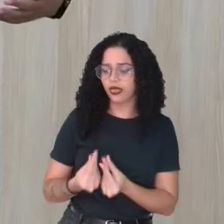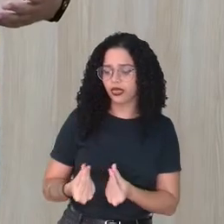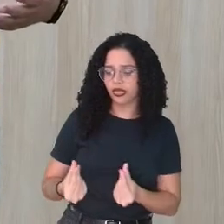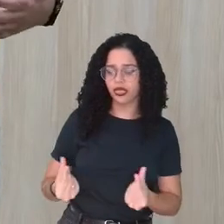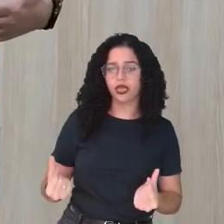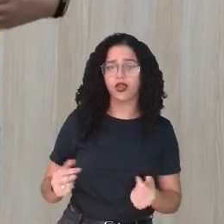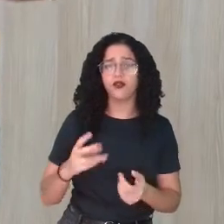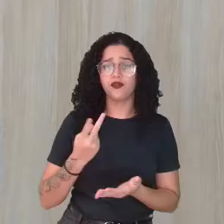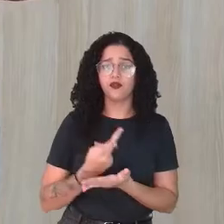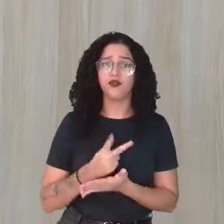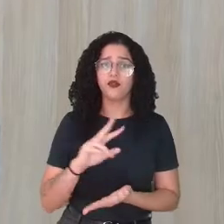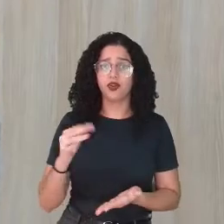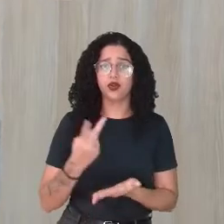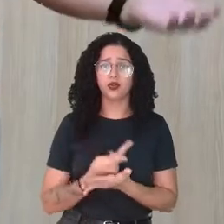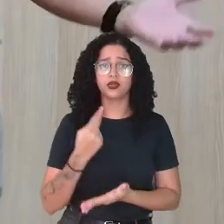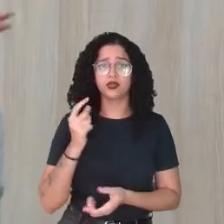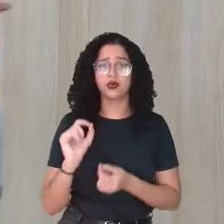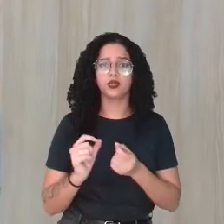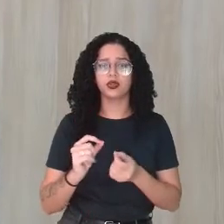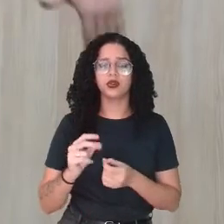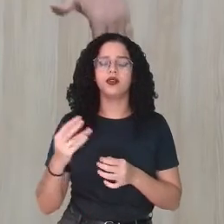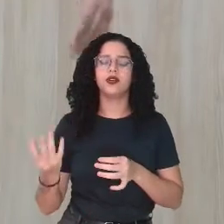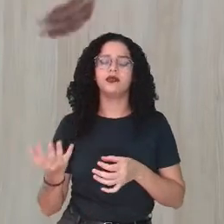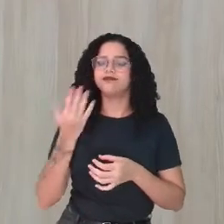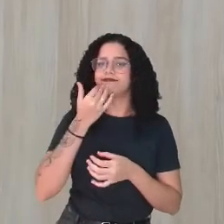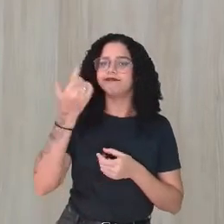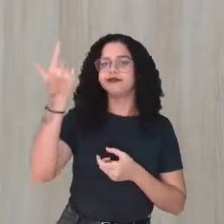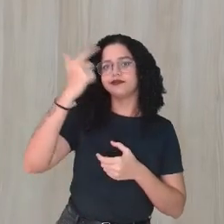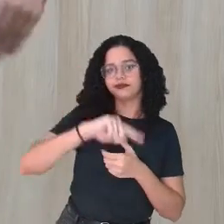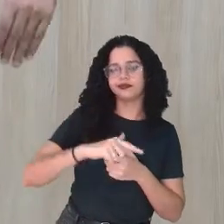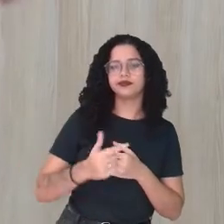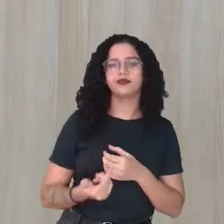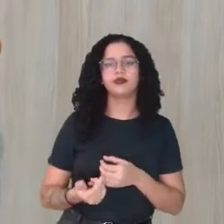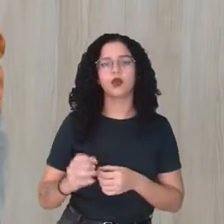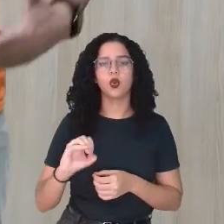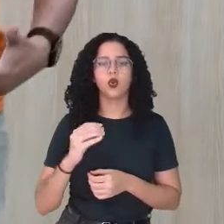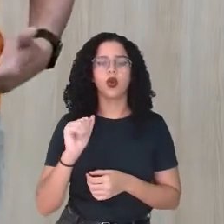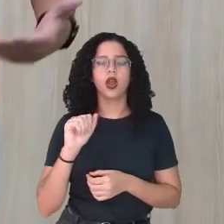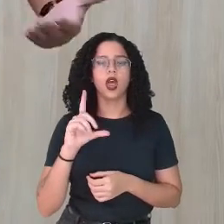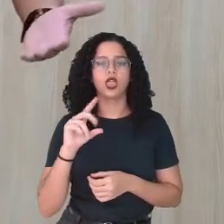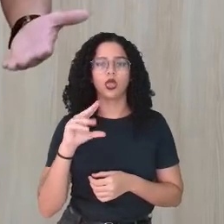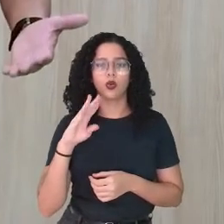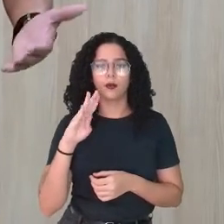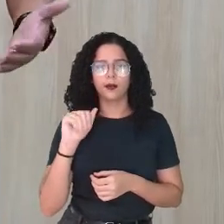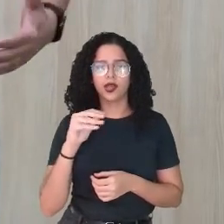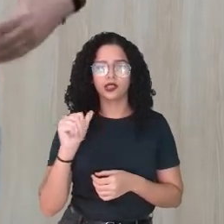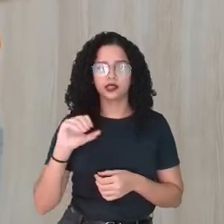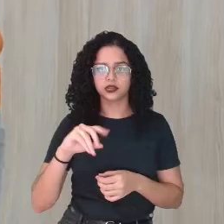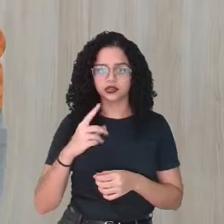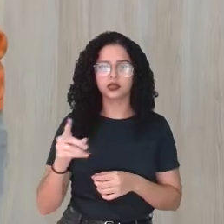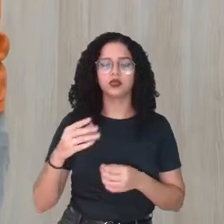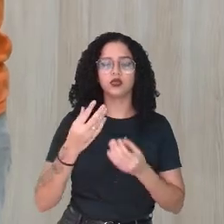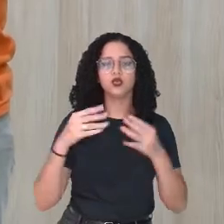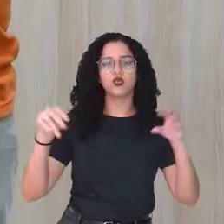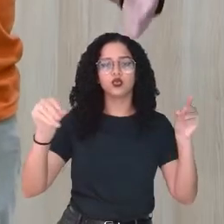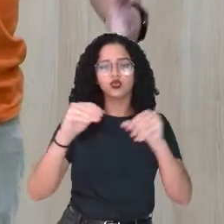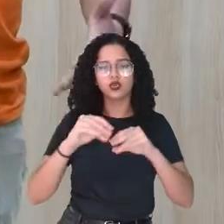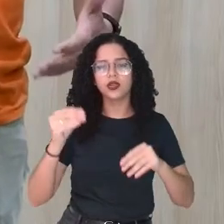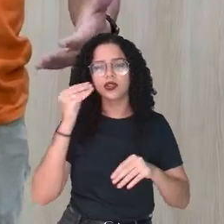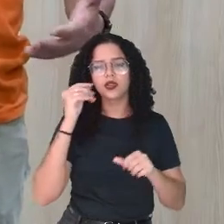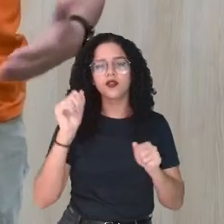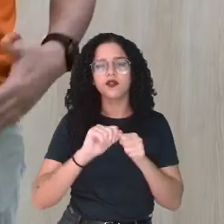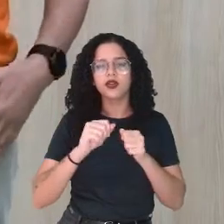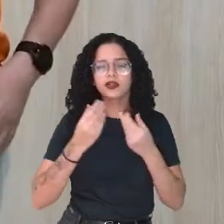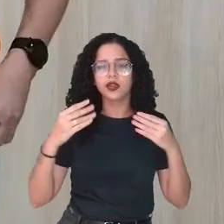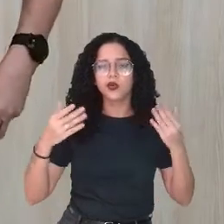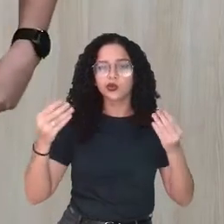vai acontecer o quê? Uma retroalimentação, né, ou adubação orgânica do solo. Então, para tentar fazer com que o solo